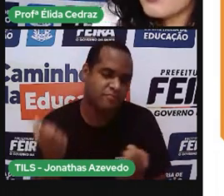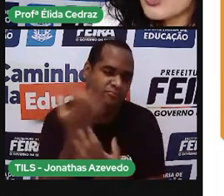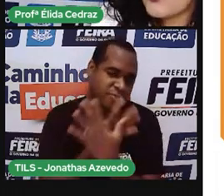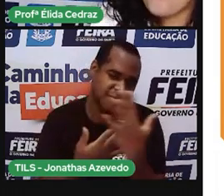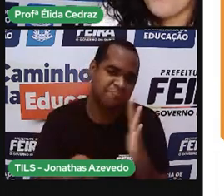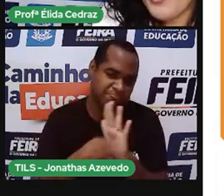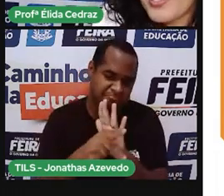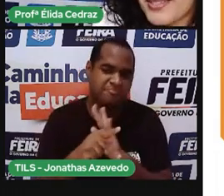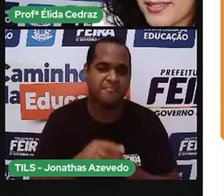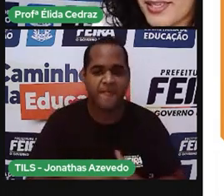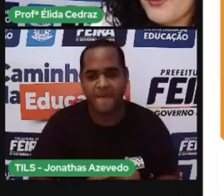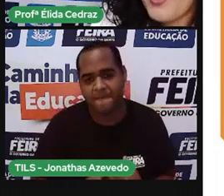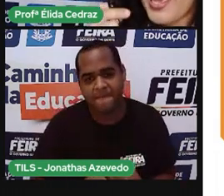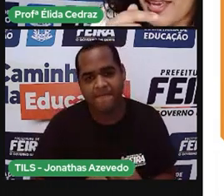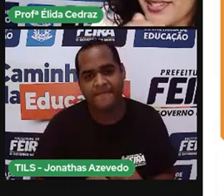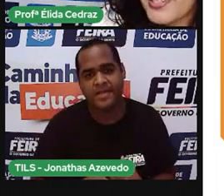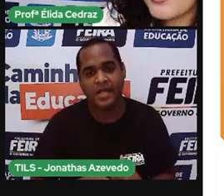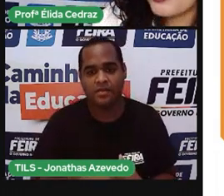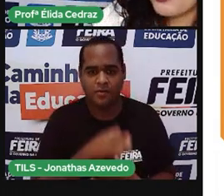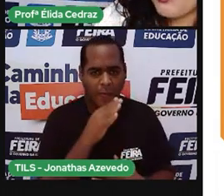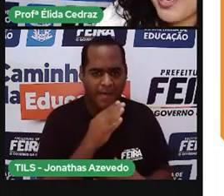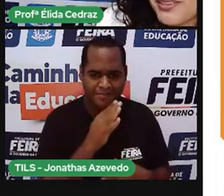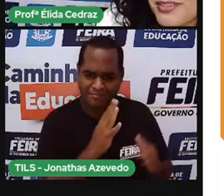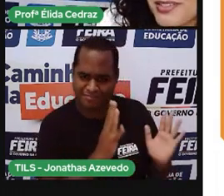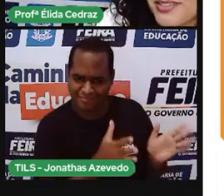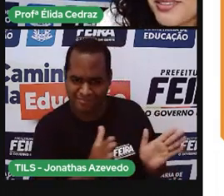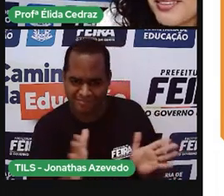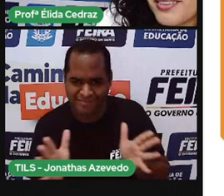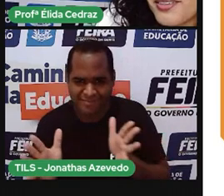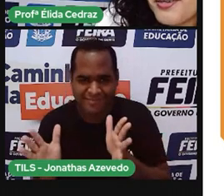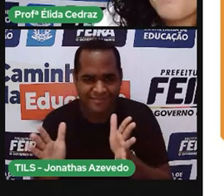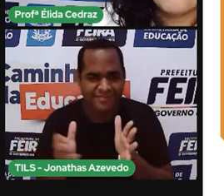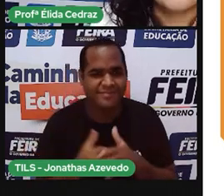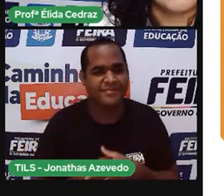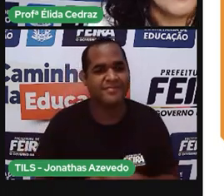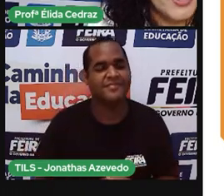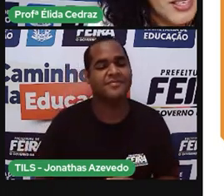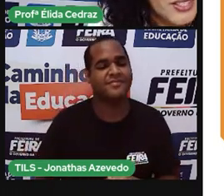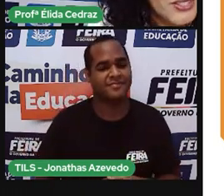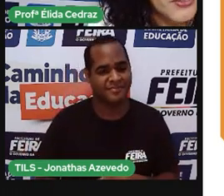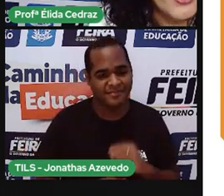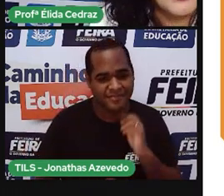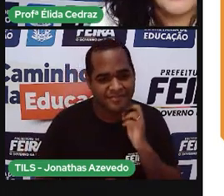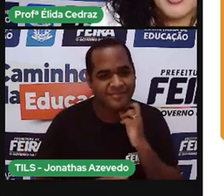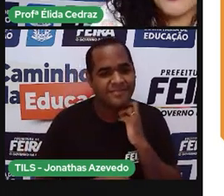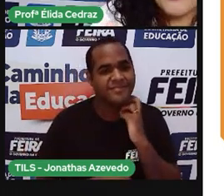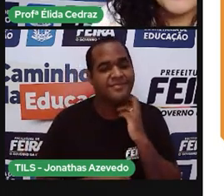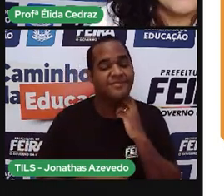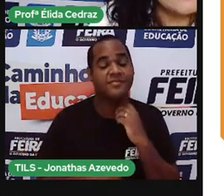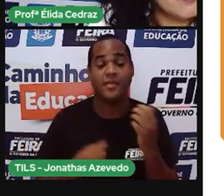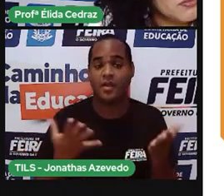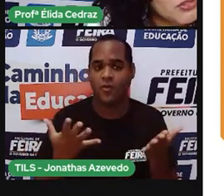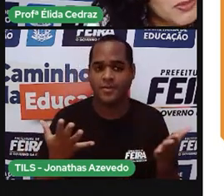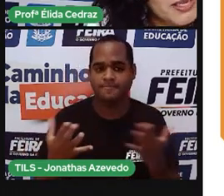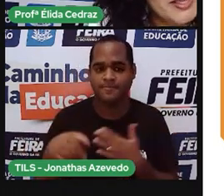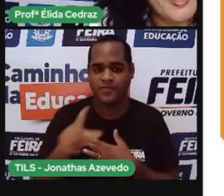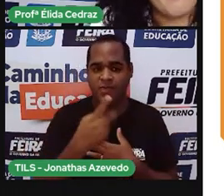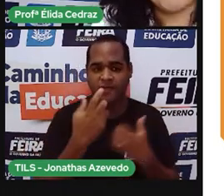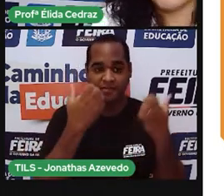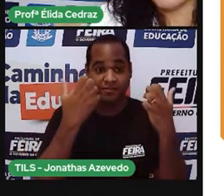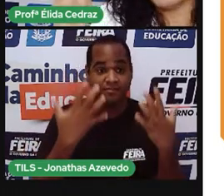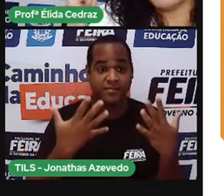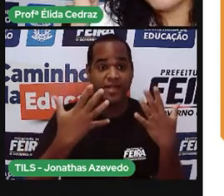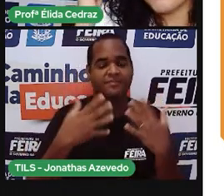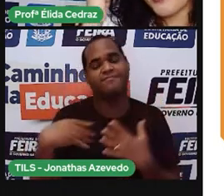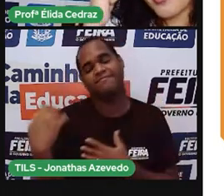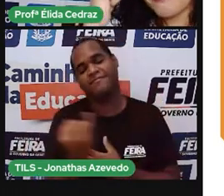Vocês conheciam esses instrumentos? Isso. Agora nós vamos brincar